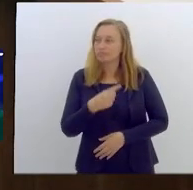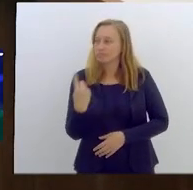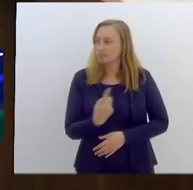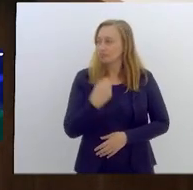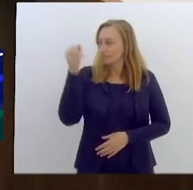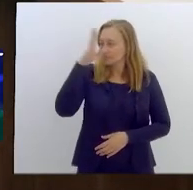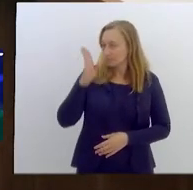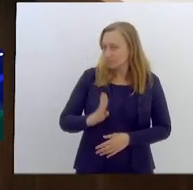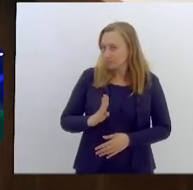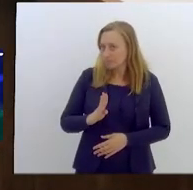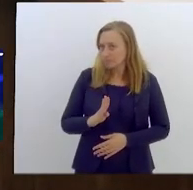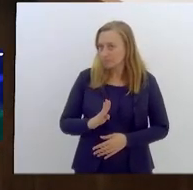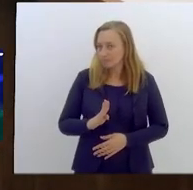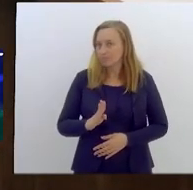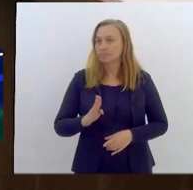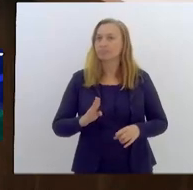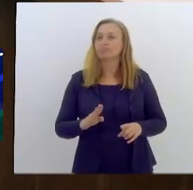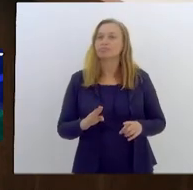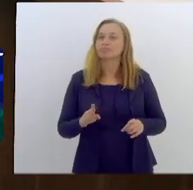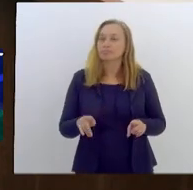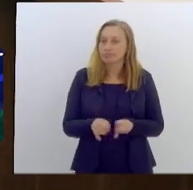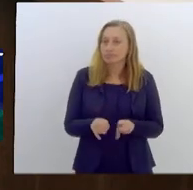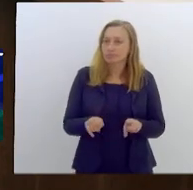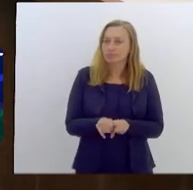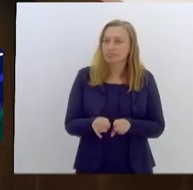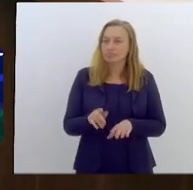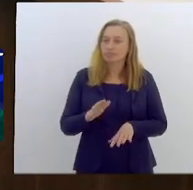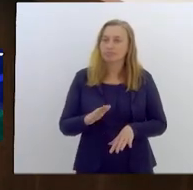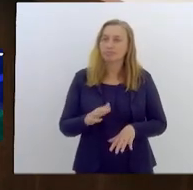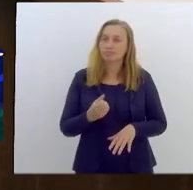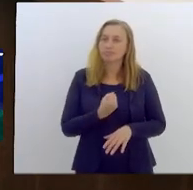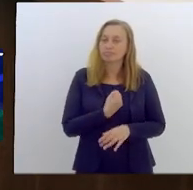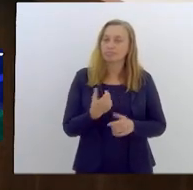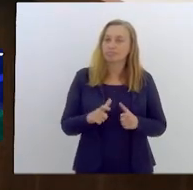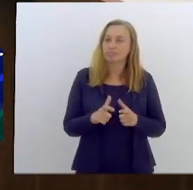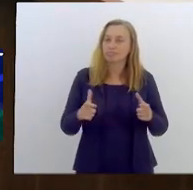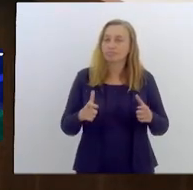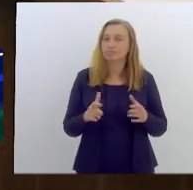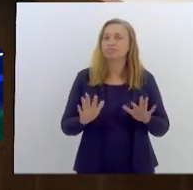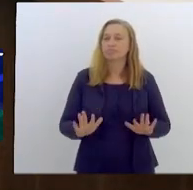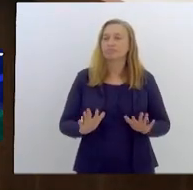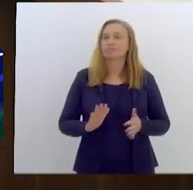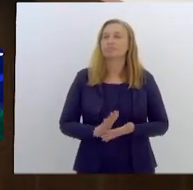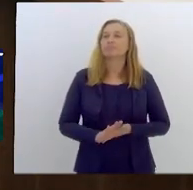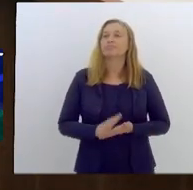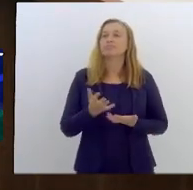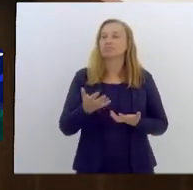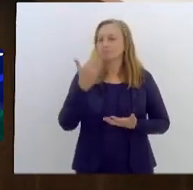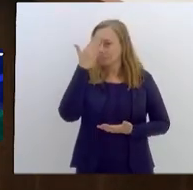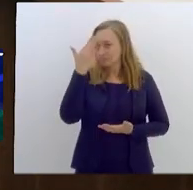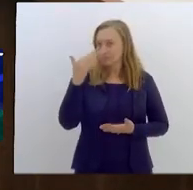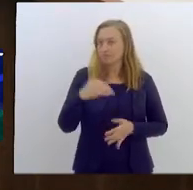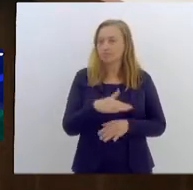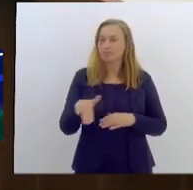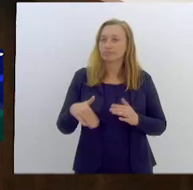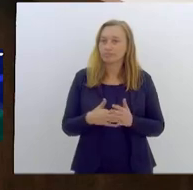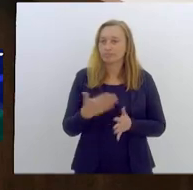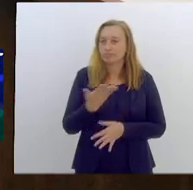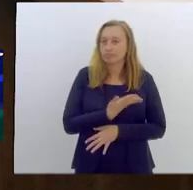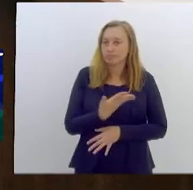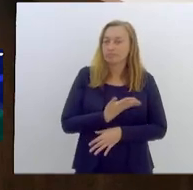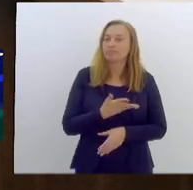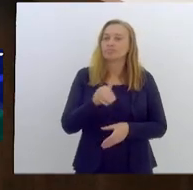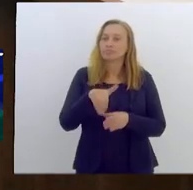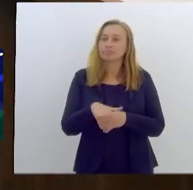e brasileiras, mas inclusive enquanto maioria populacional. E aí quero agradecer a todos os meus pares pelo